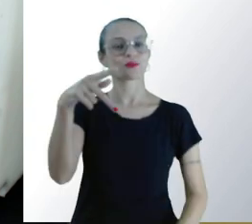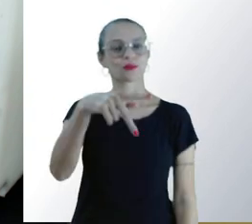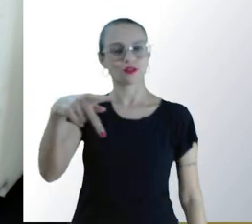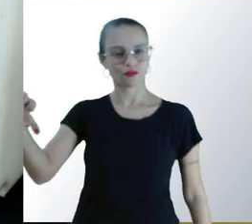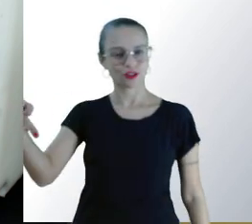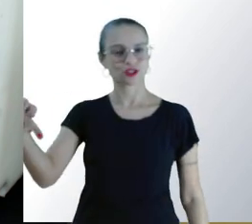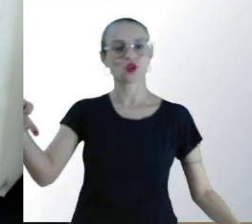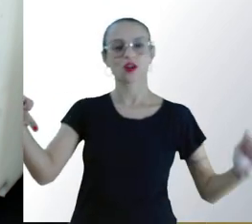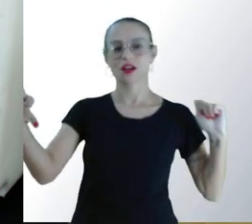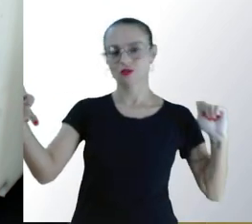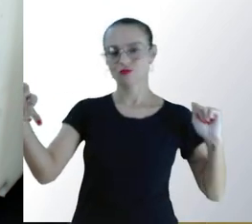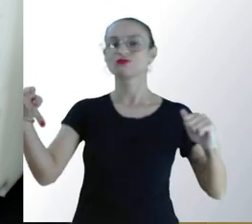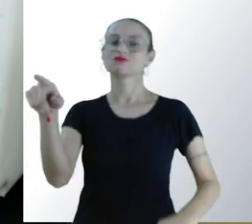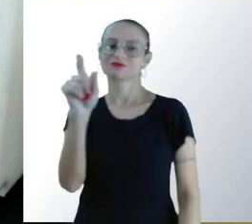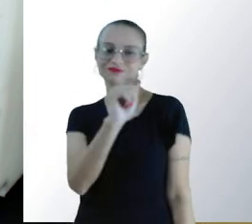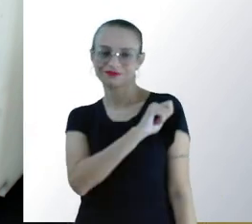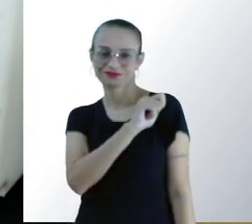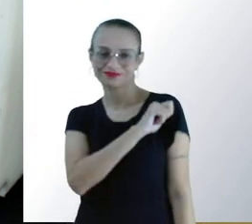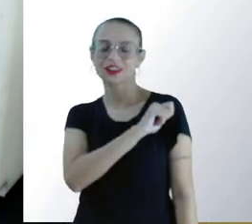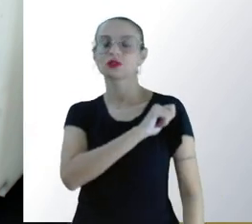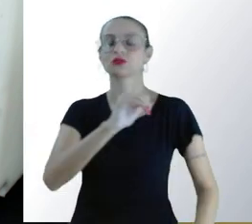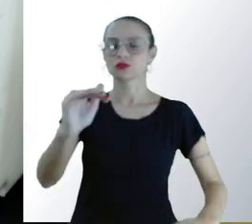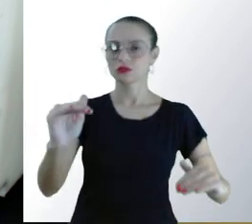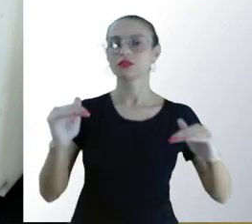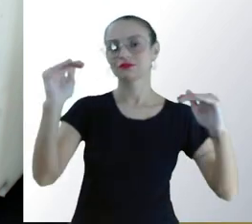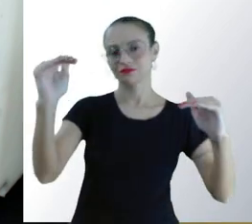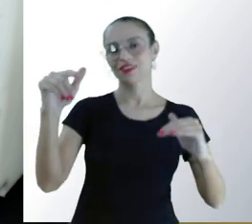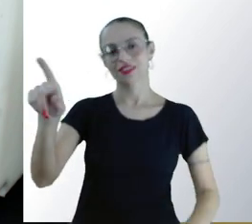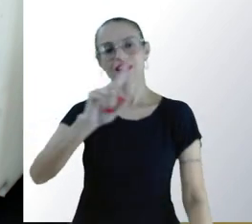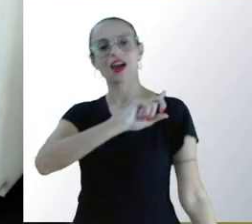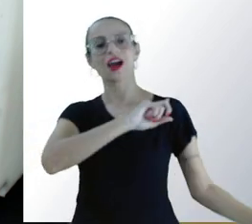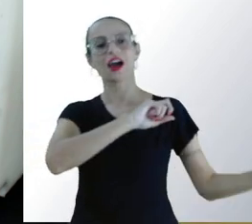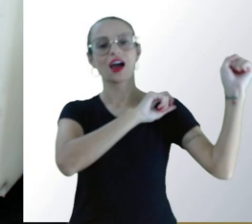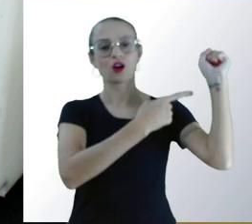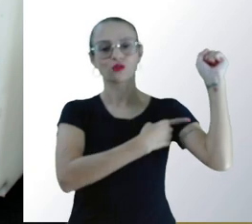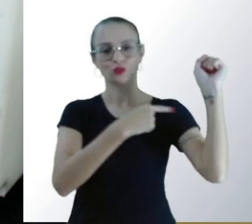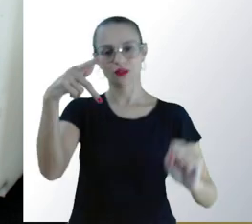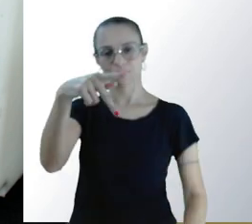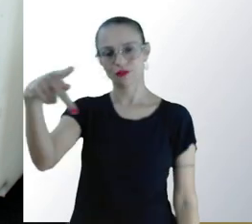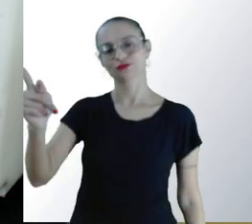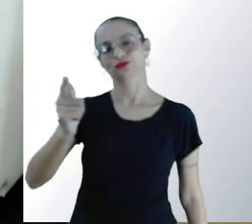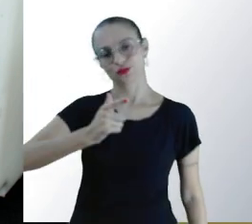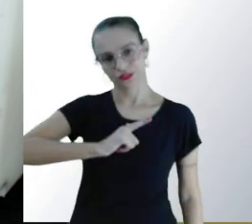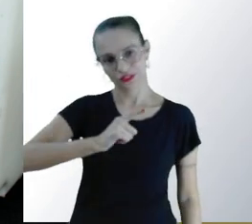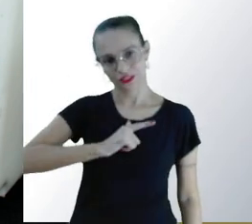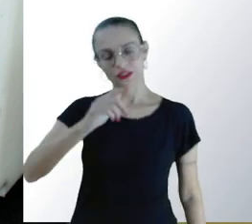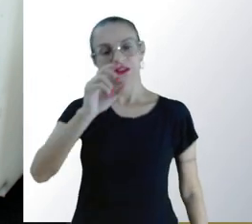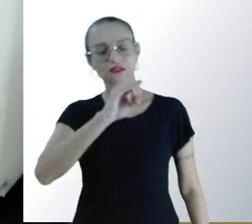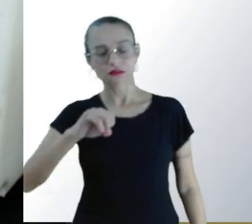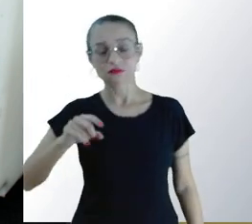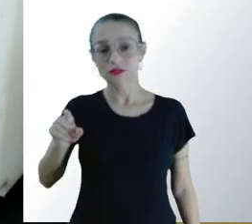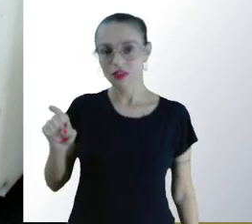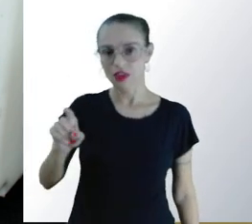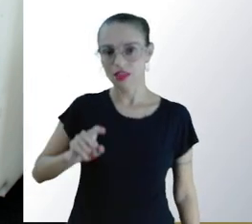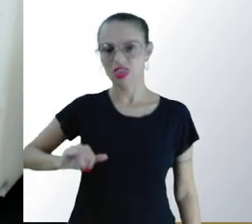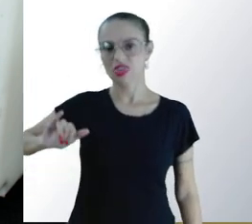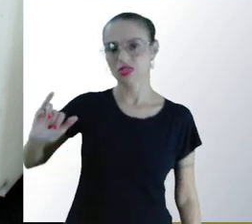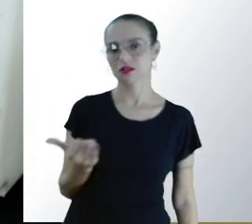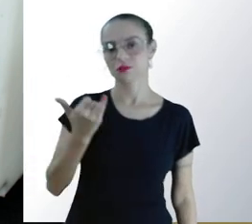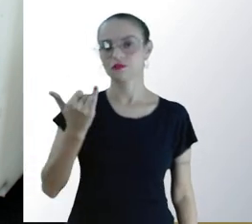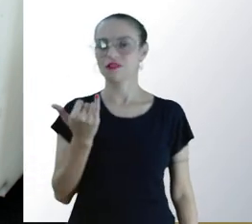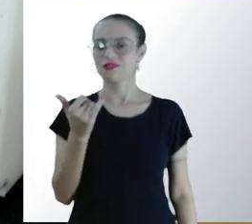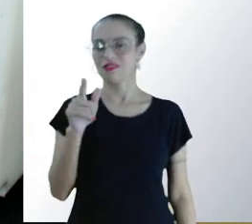relação desigual, né? A gente tem, o professor, ele tem uma autoridade sobre o aluno ou sobre a aluna. Então, se ele se vale disso para exigir